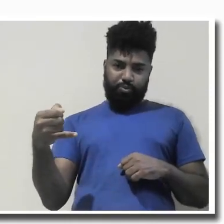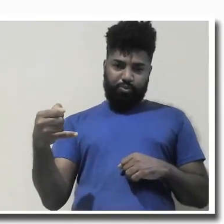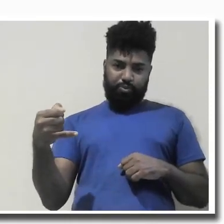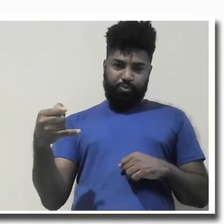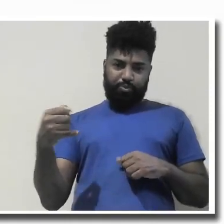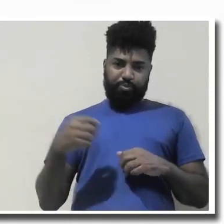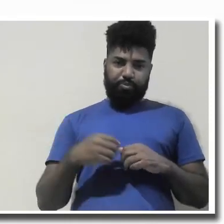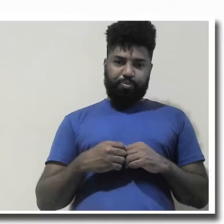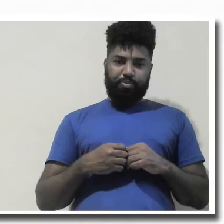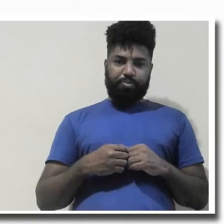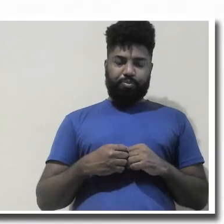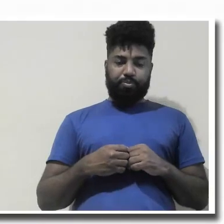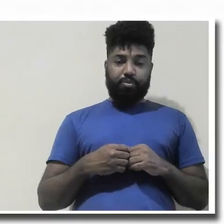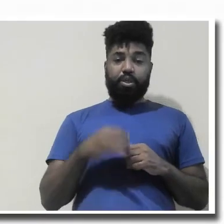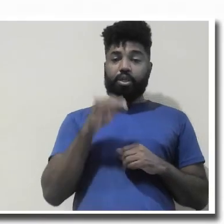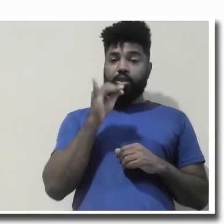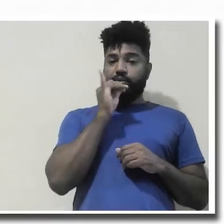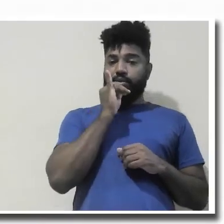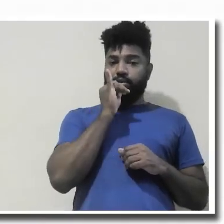Como exemplo,